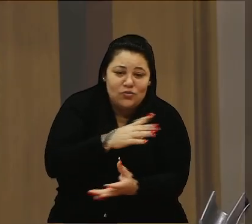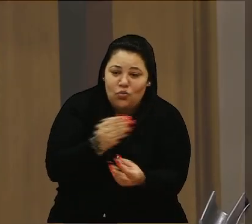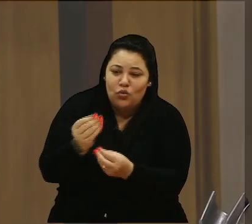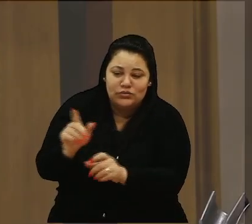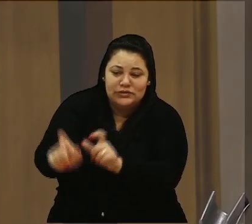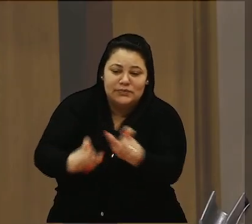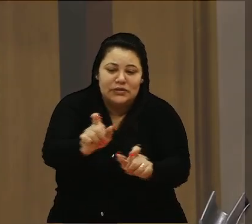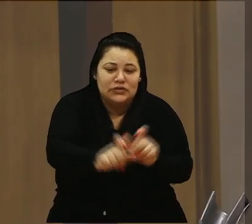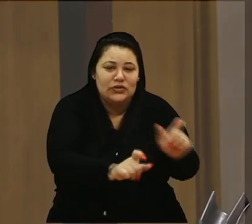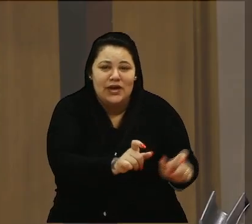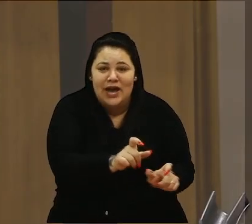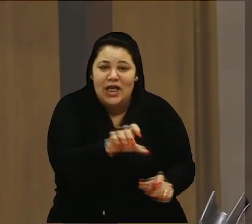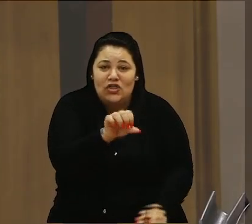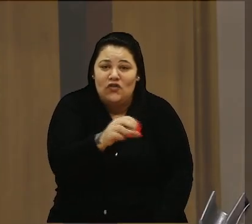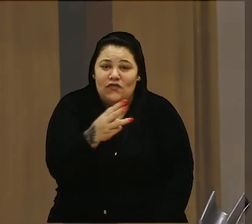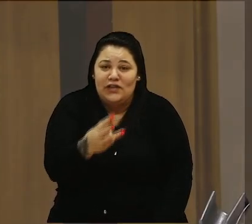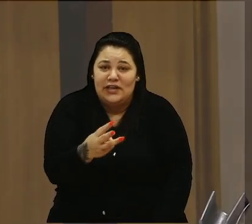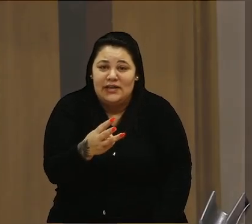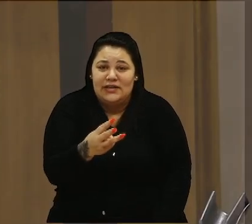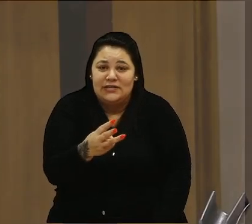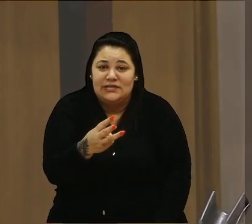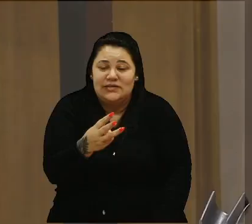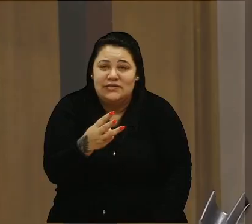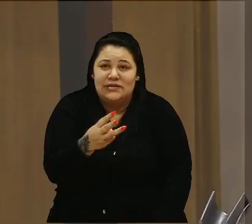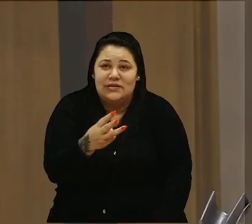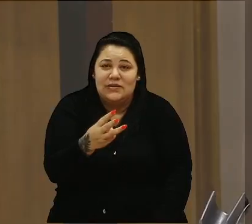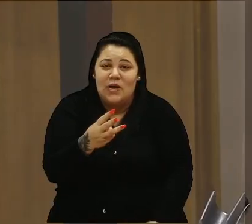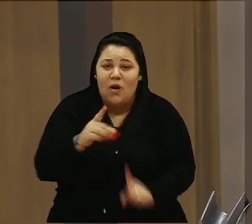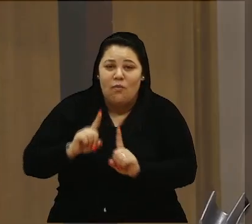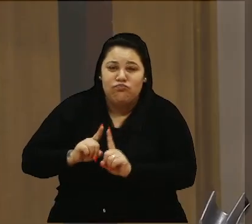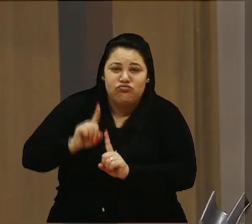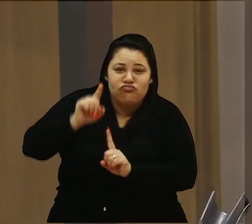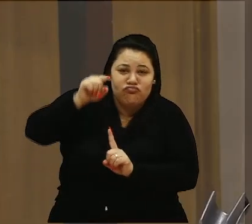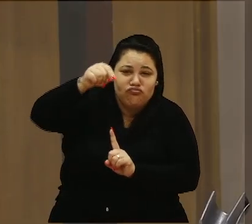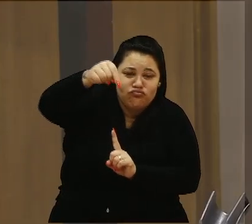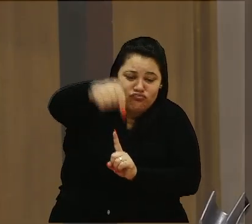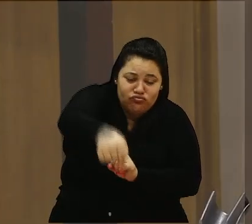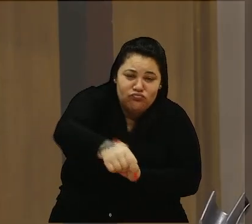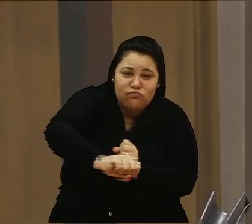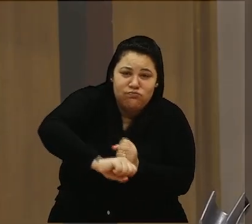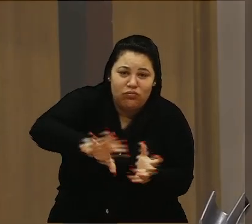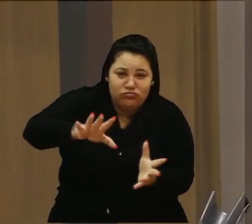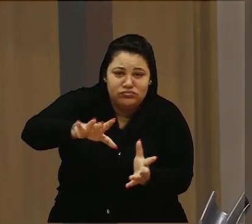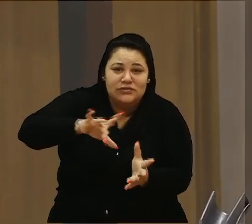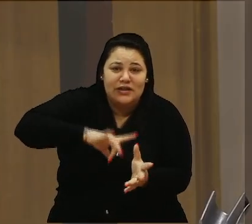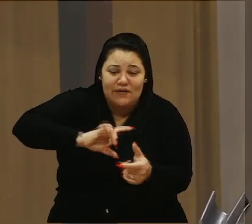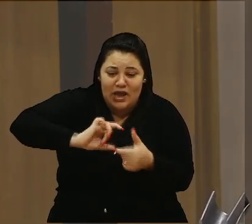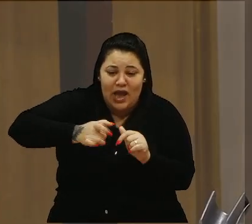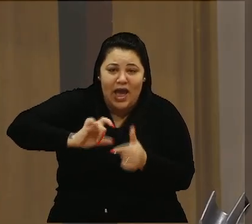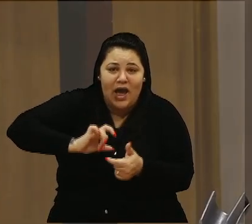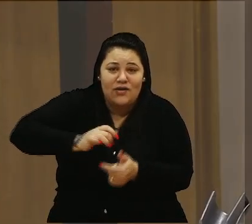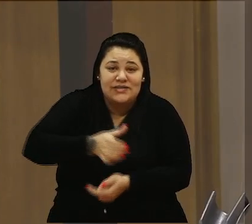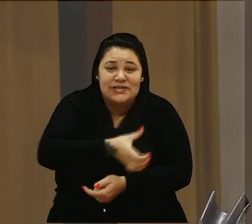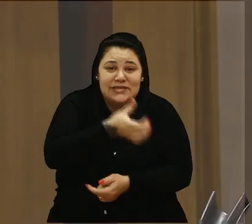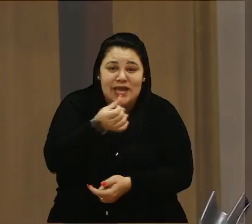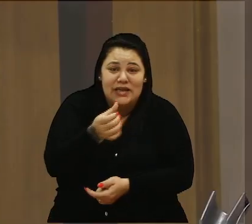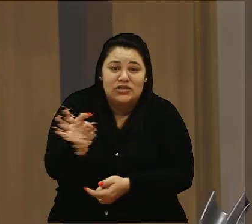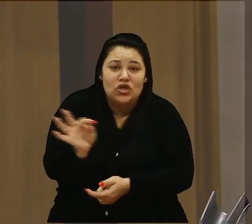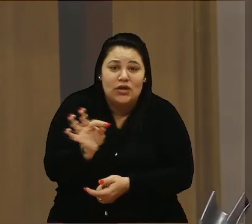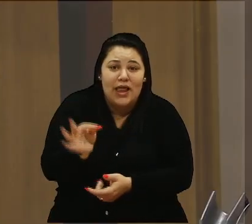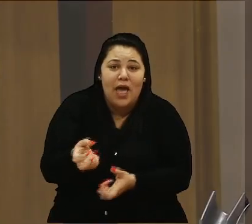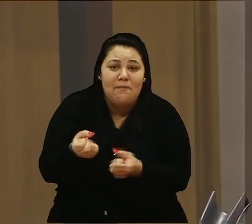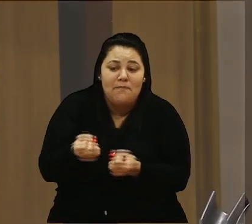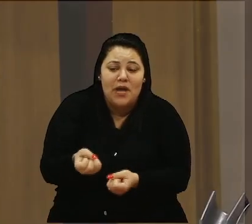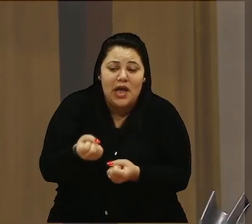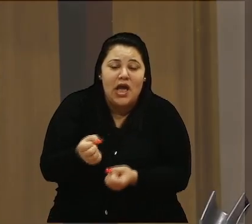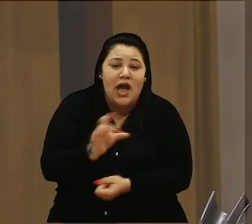93 mísseis que foi captado por Israel, de 6 toneladas cada um, gente,